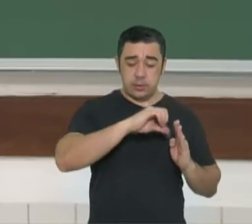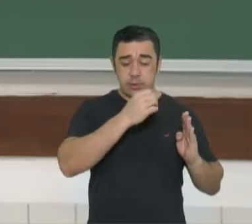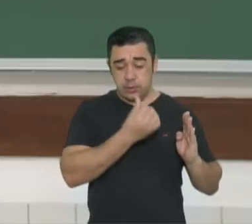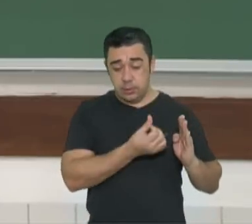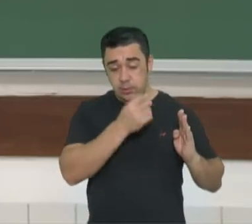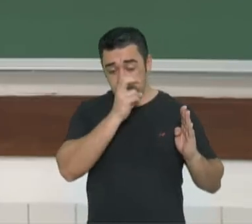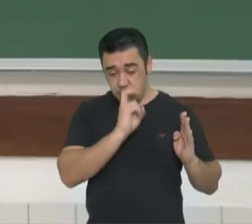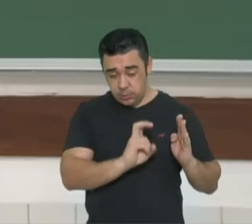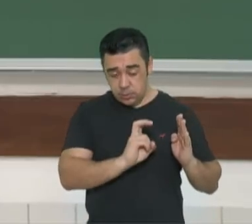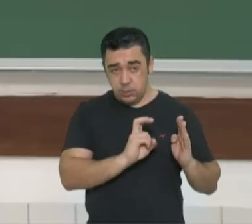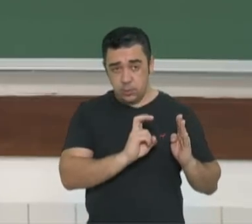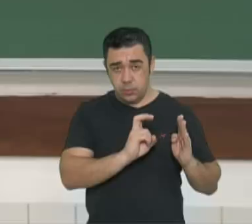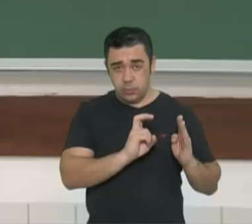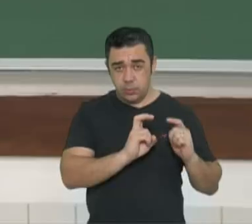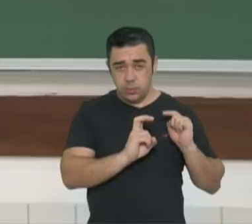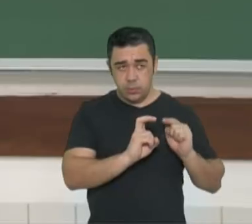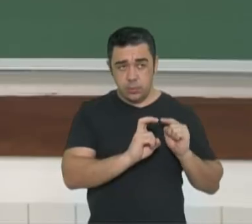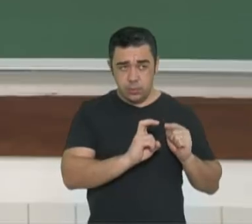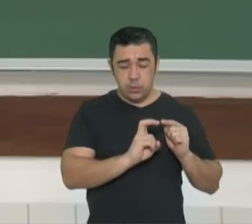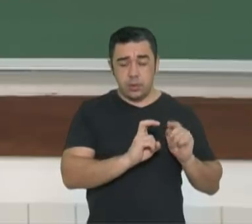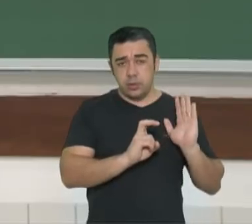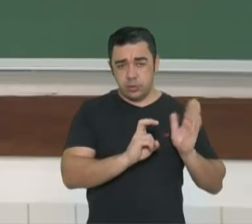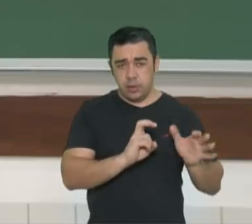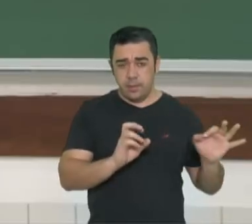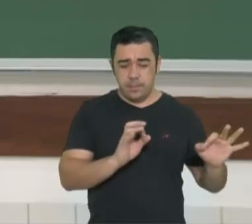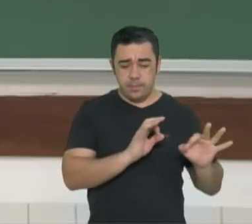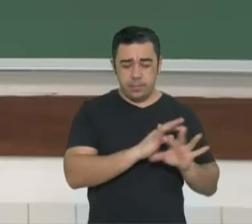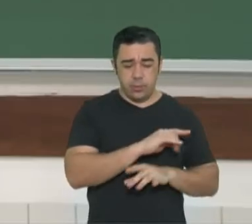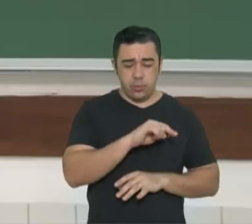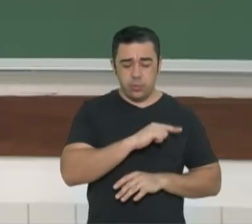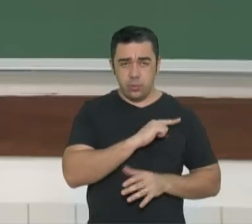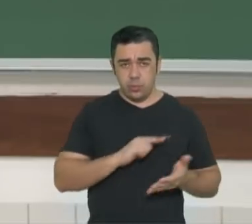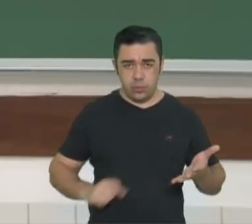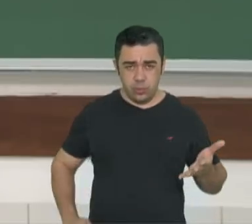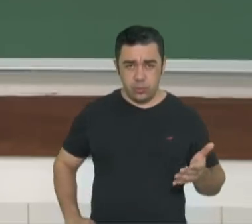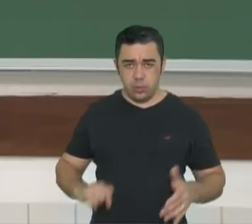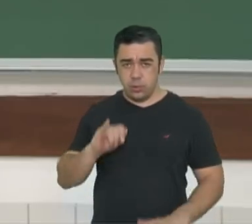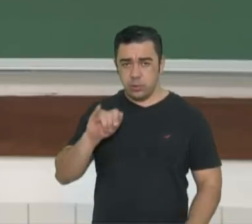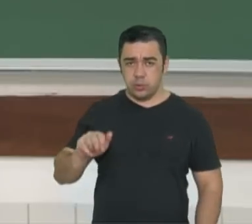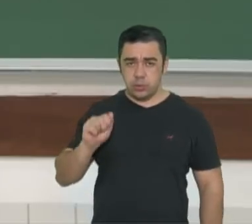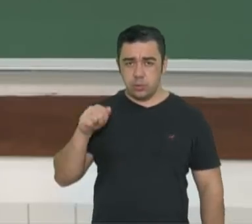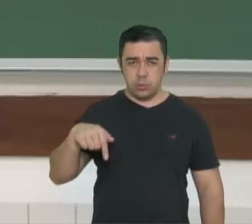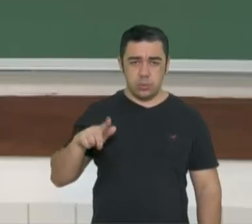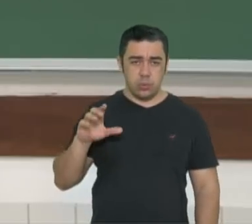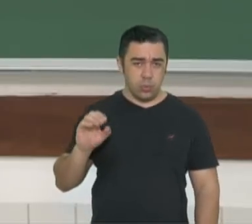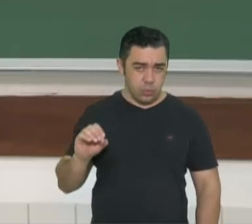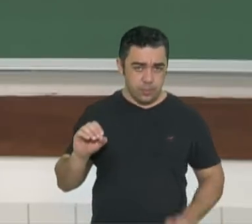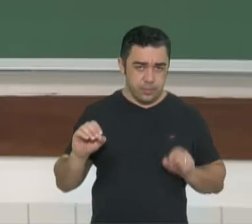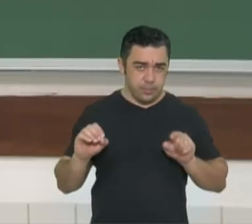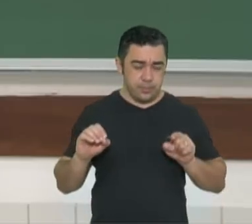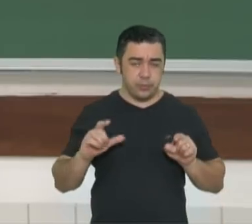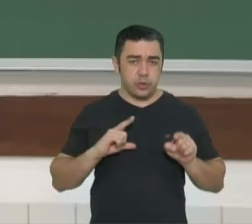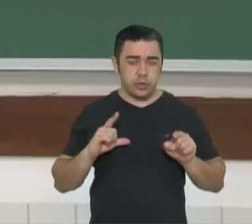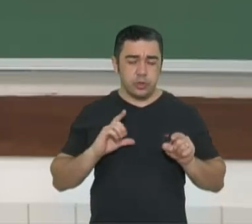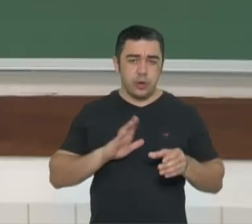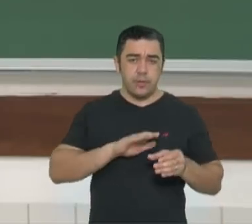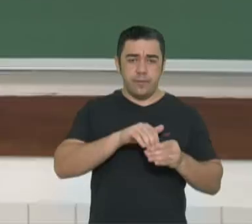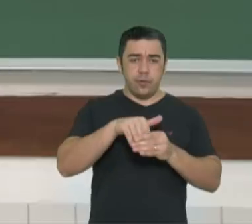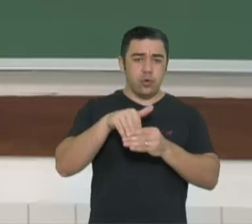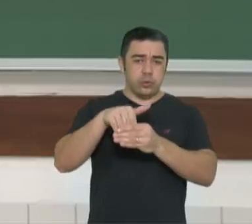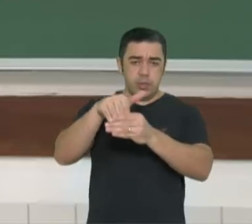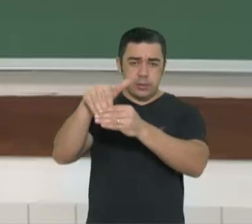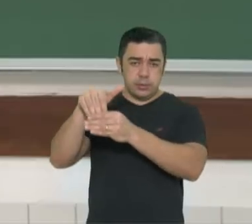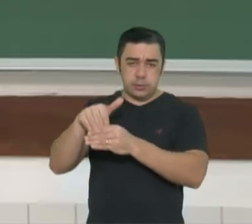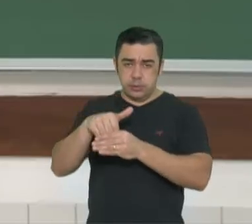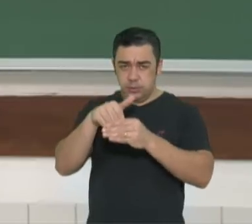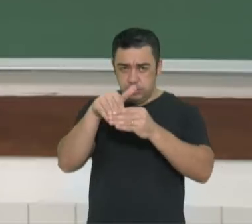1965, no final de 65, quando deveria acabar o governo do Jango, houvesse um plebiscito popular, uma